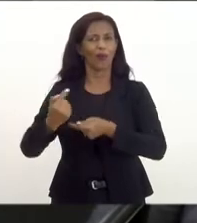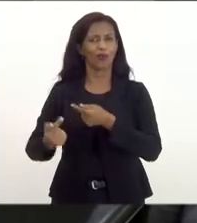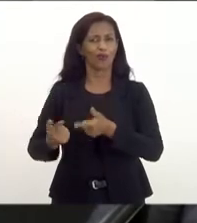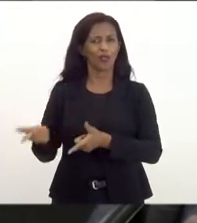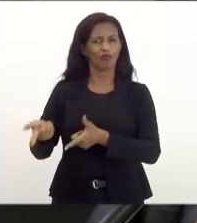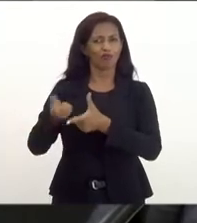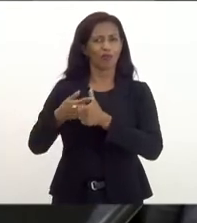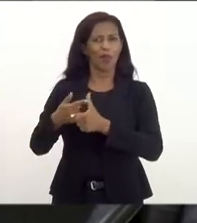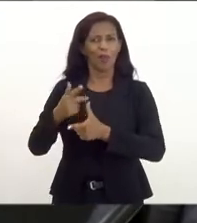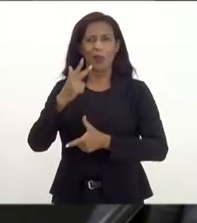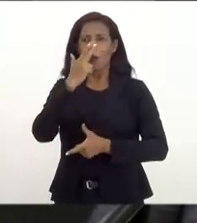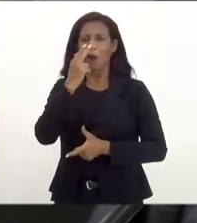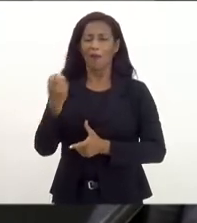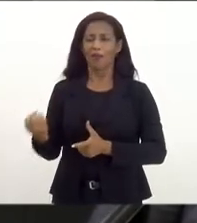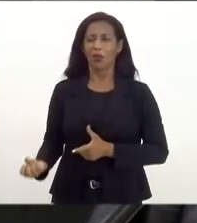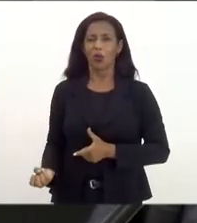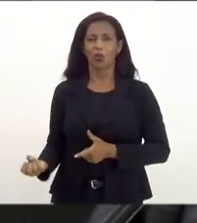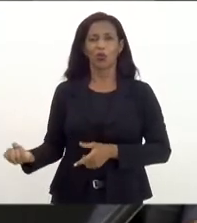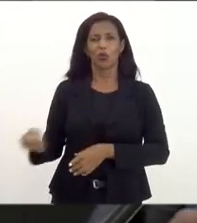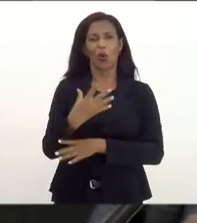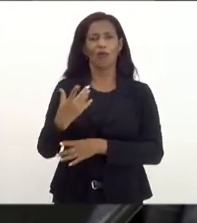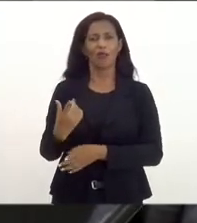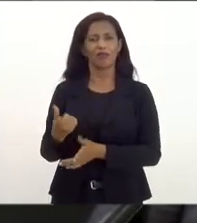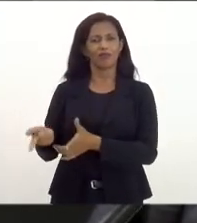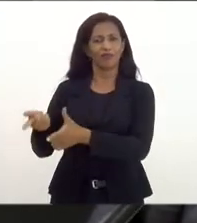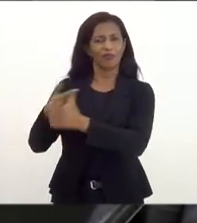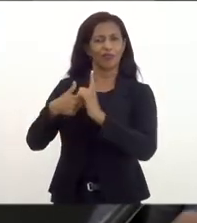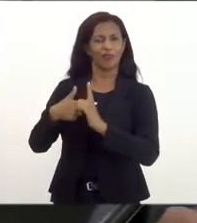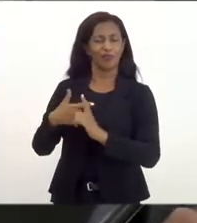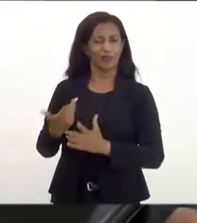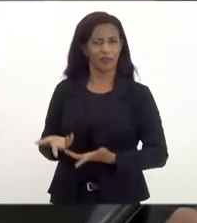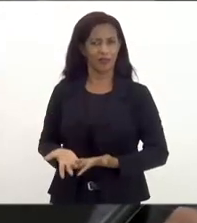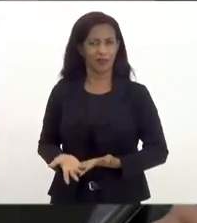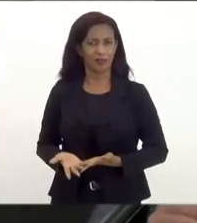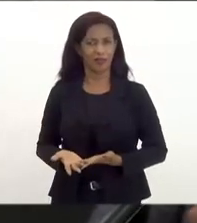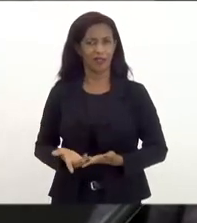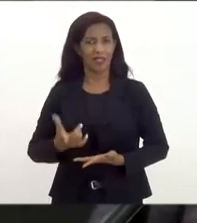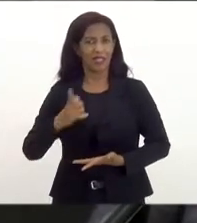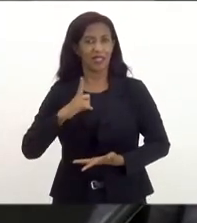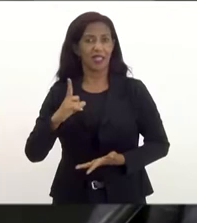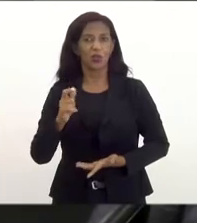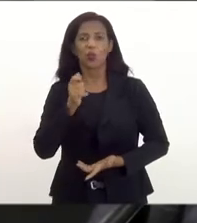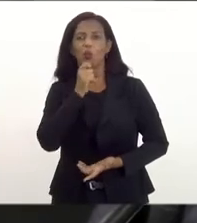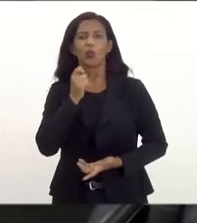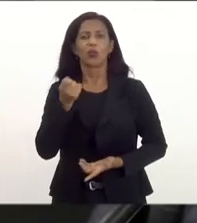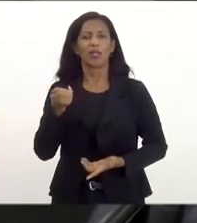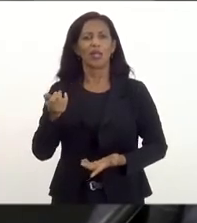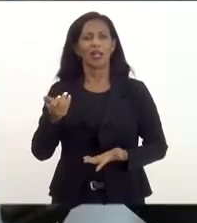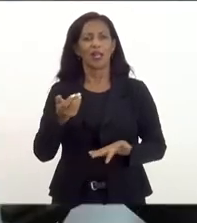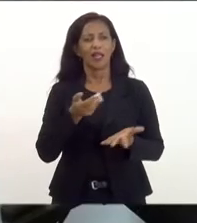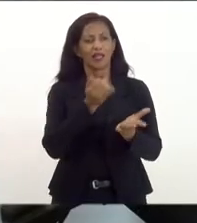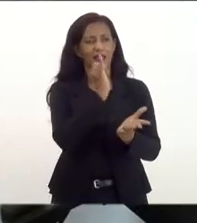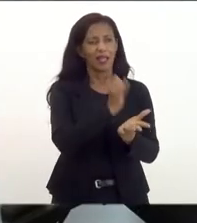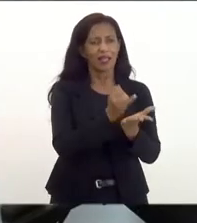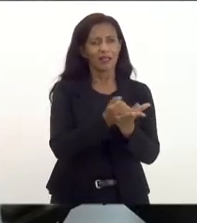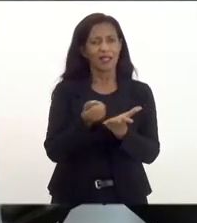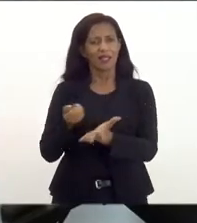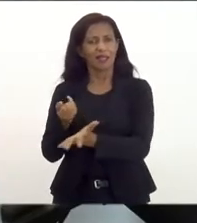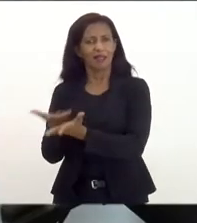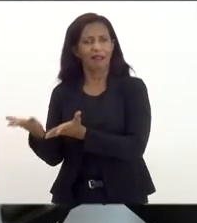para não aparecer com uma nova despesa e gerasse uma descompensação entre receita de peso